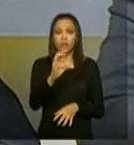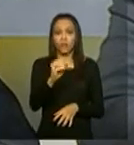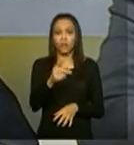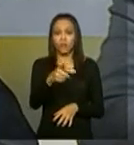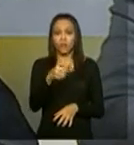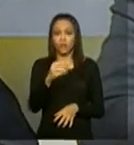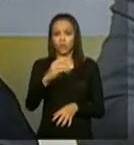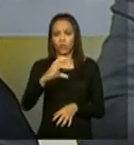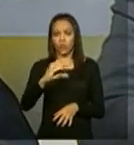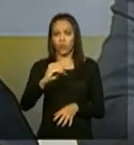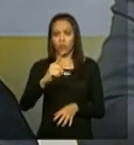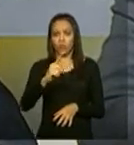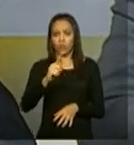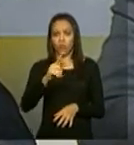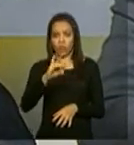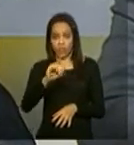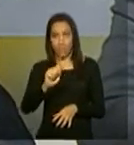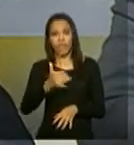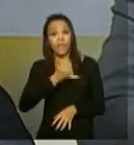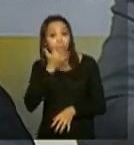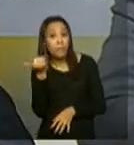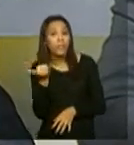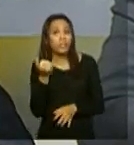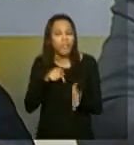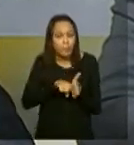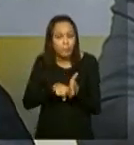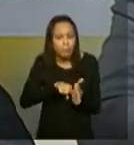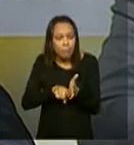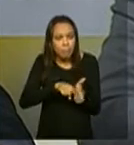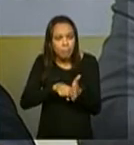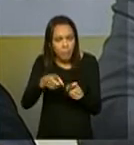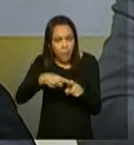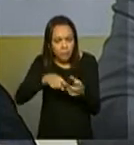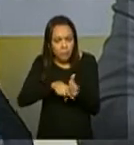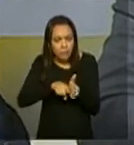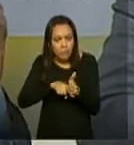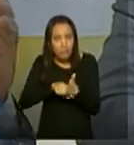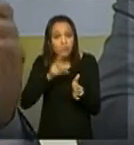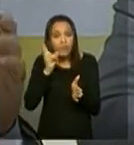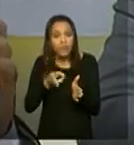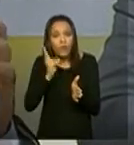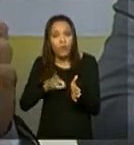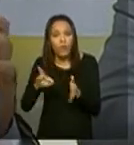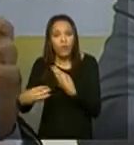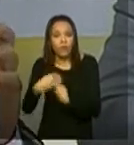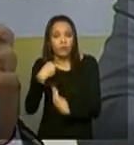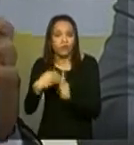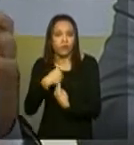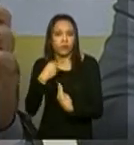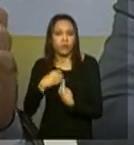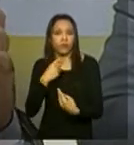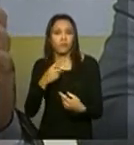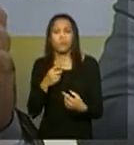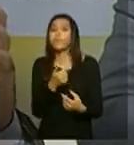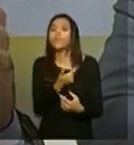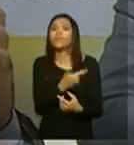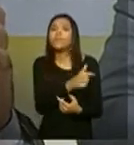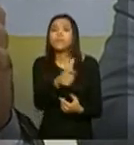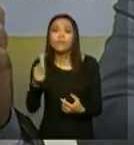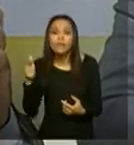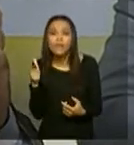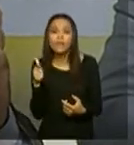se ama uma investigação orientada nos possíveis não existe um aparato que